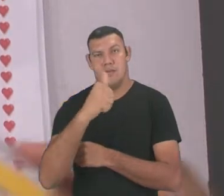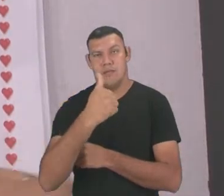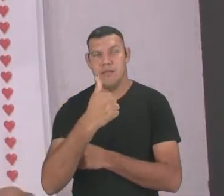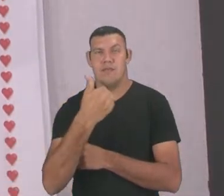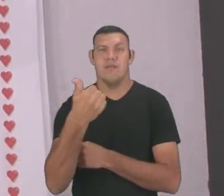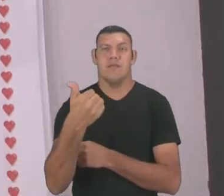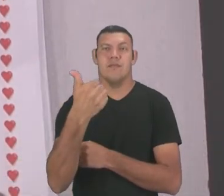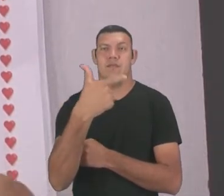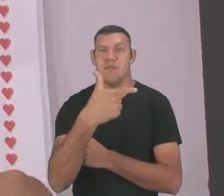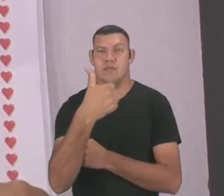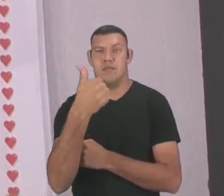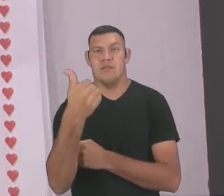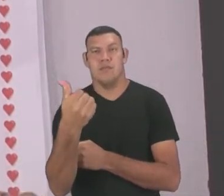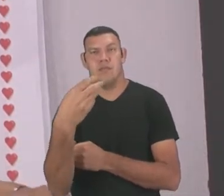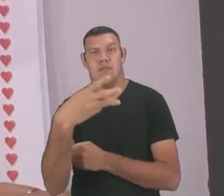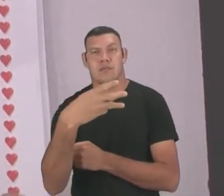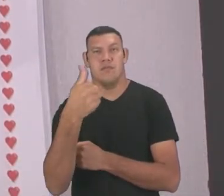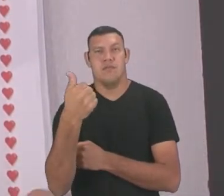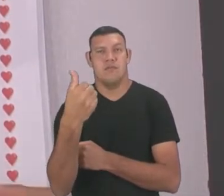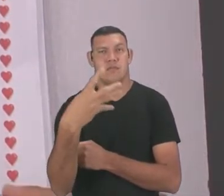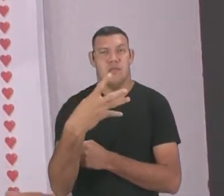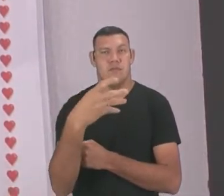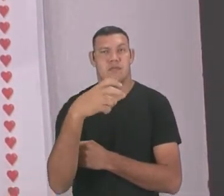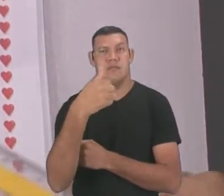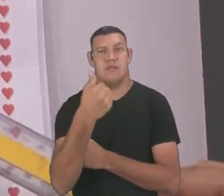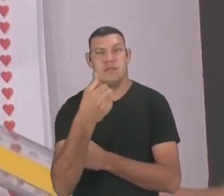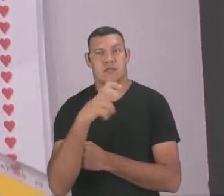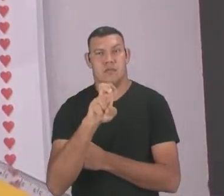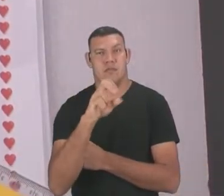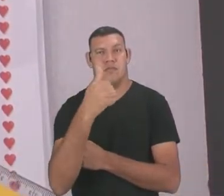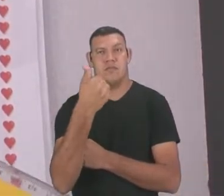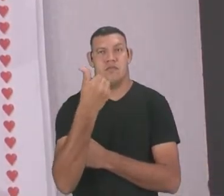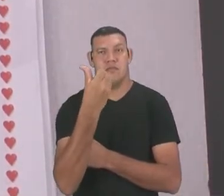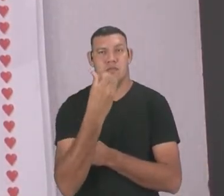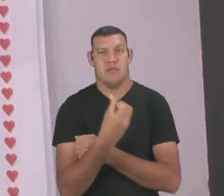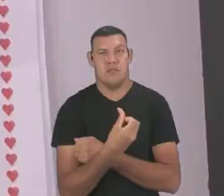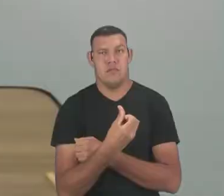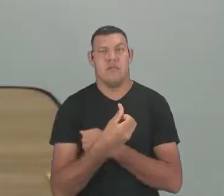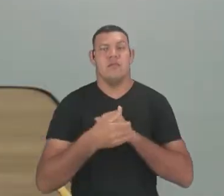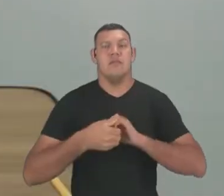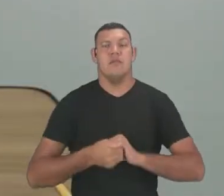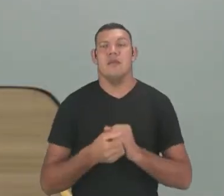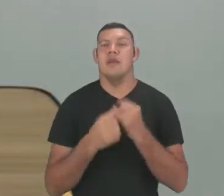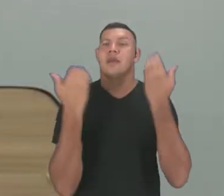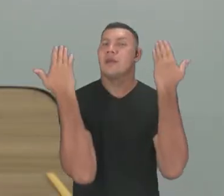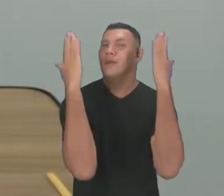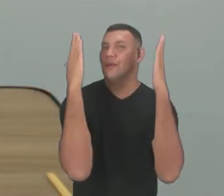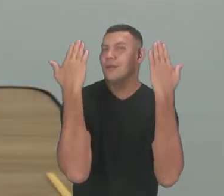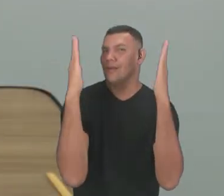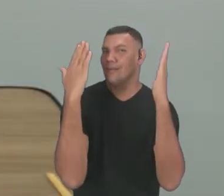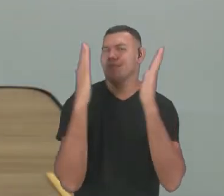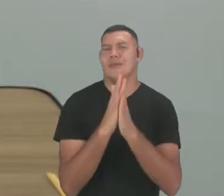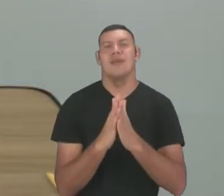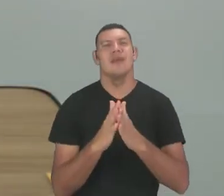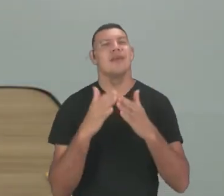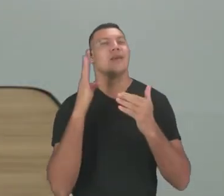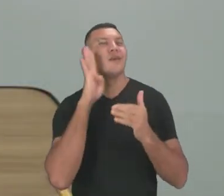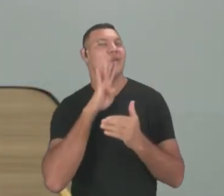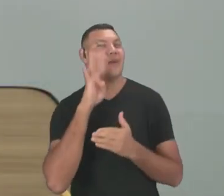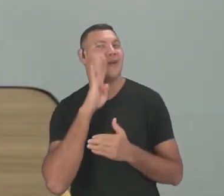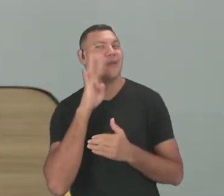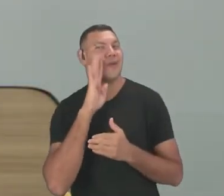onze doze treze quatorze quinze dezesseis muito bem Foi bem